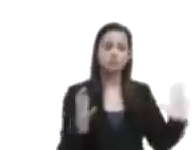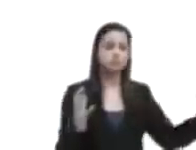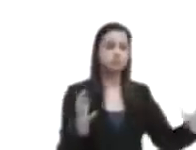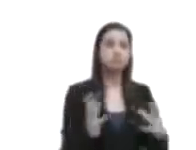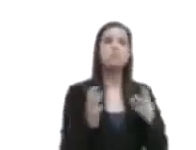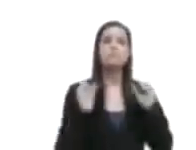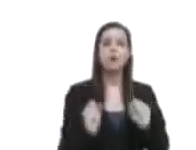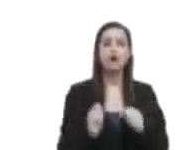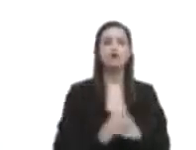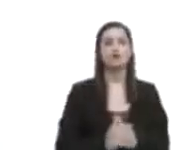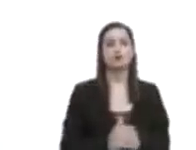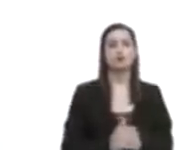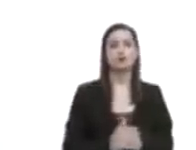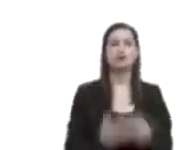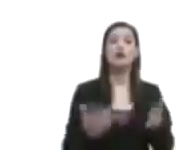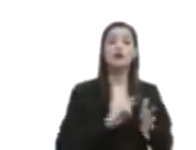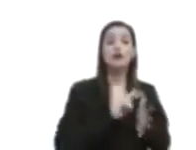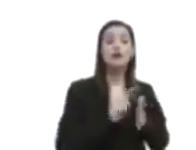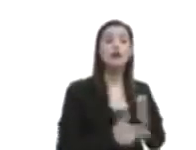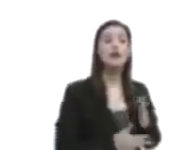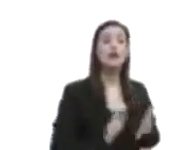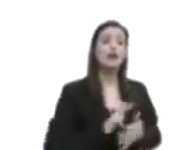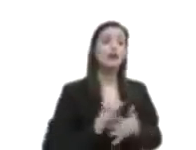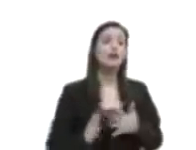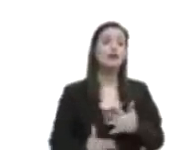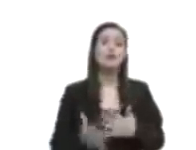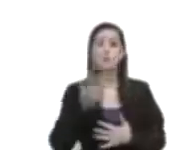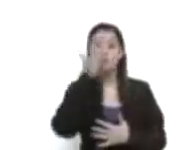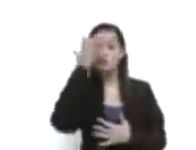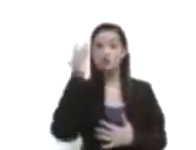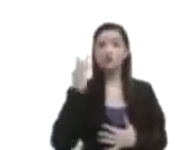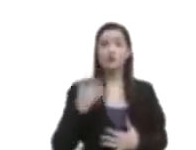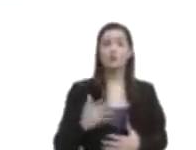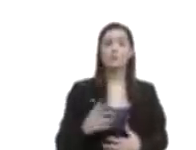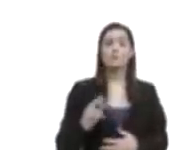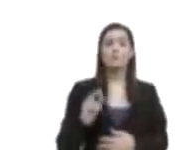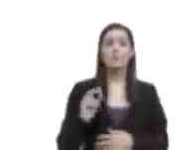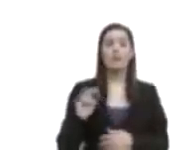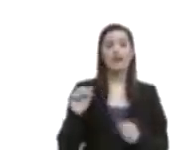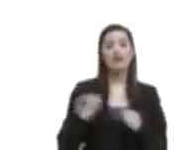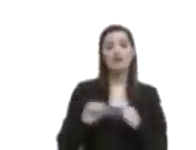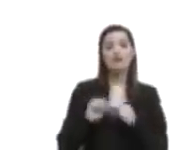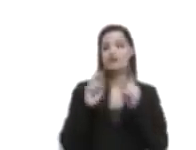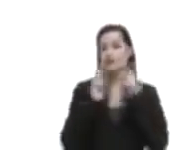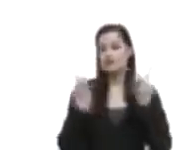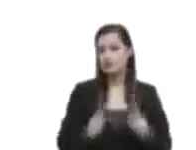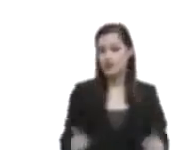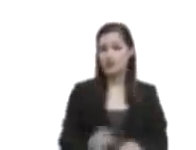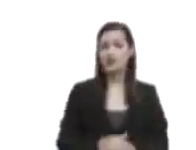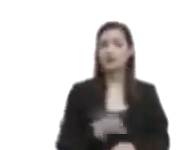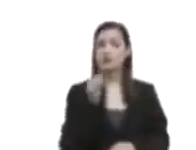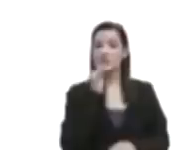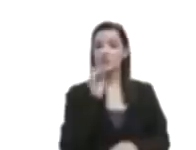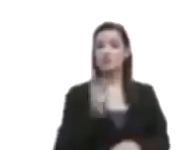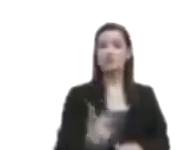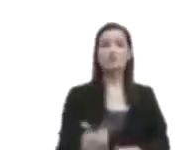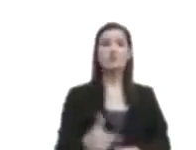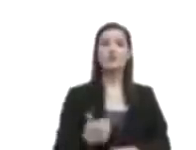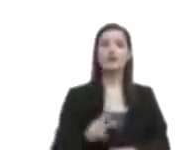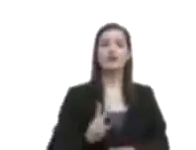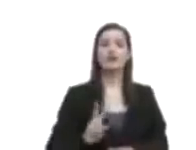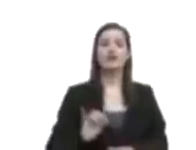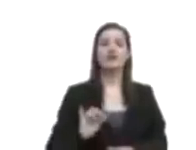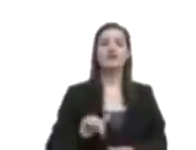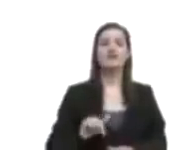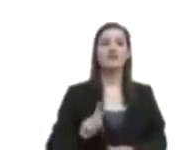pacificador. Como eu sei que eu sou pacificador? Primeiro, não se vinga pelo mal recebido. Romanos 12, não vinguei vós a